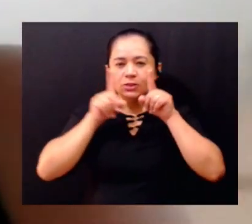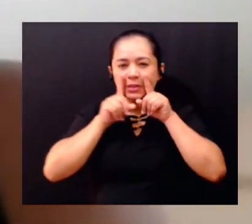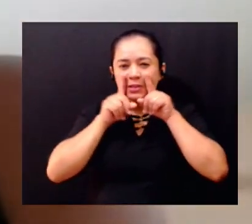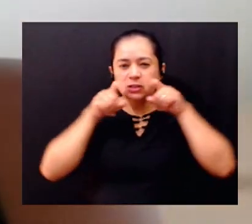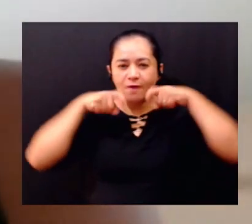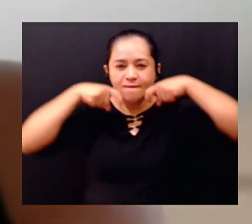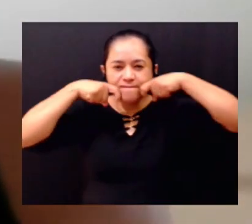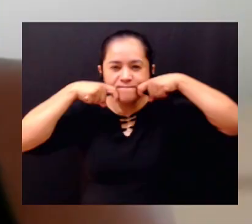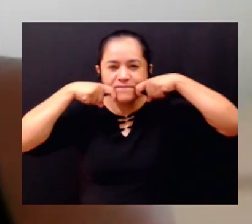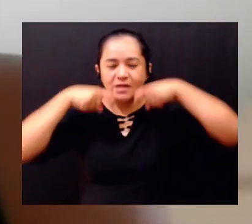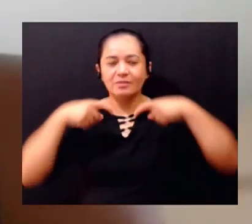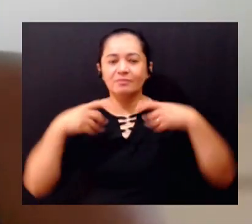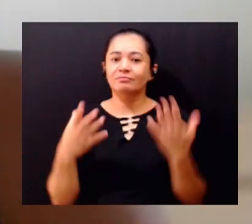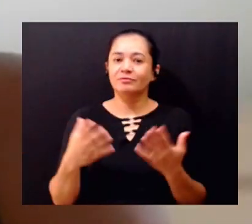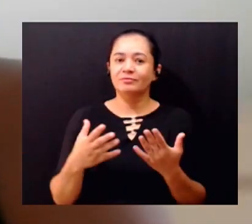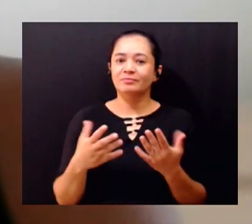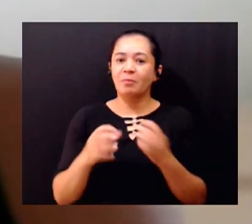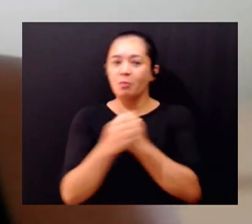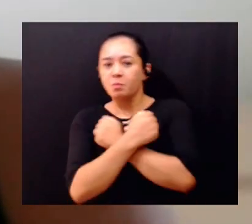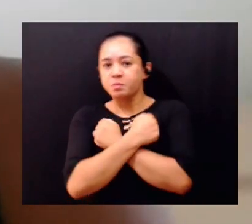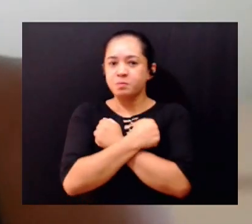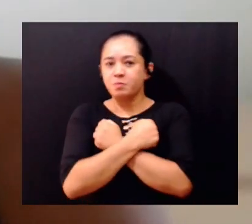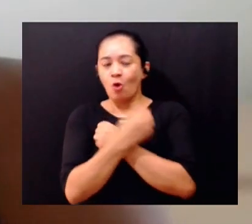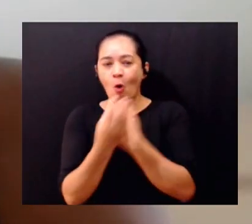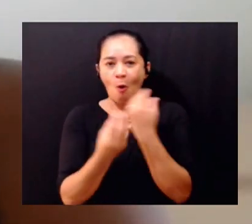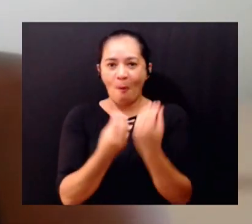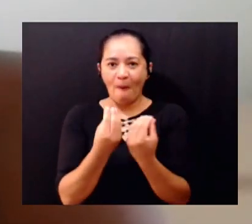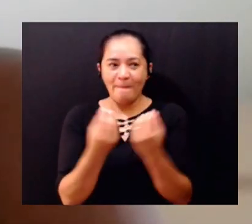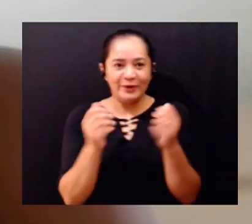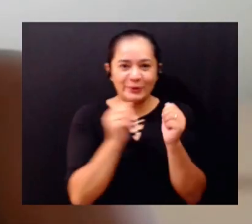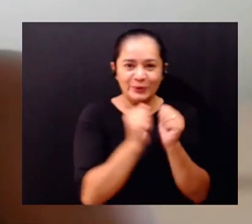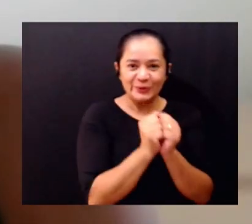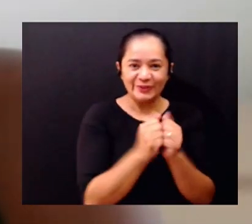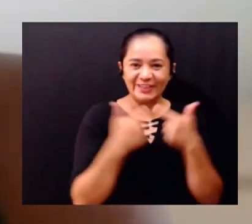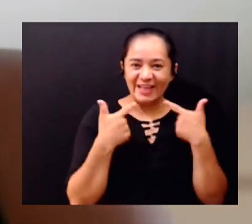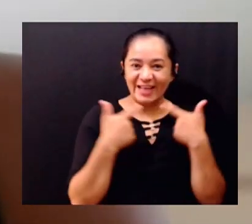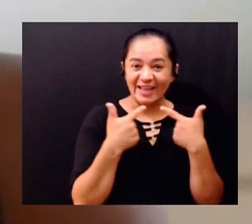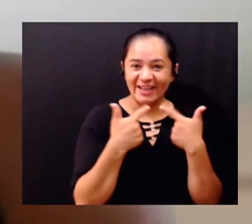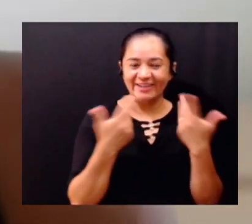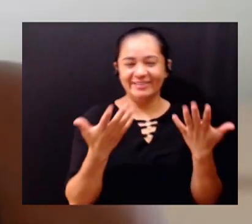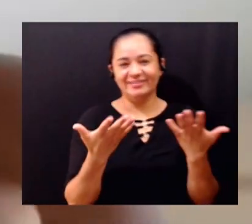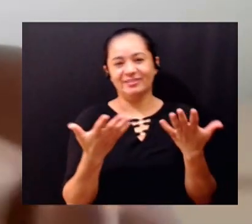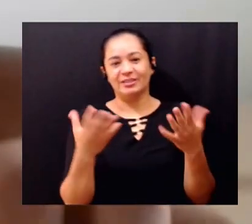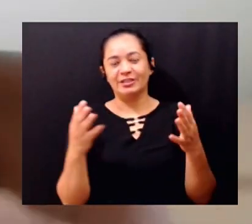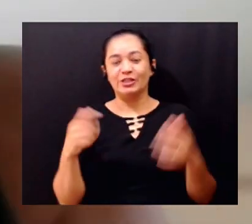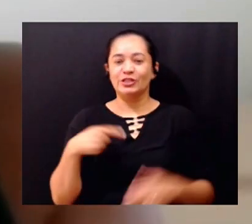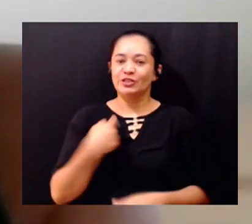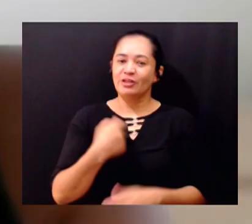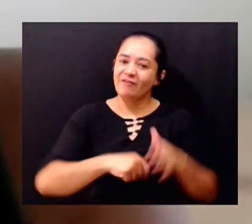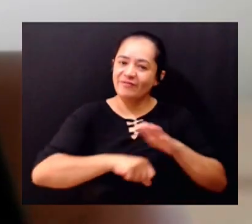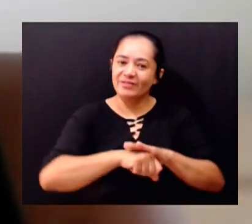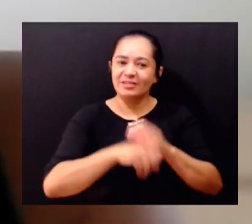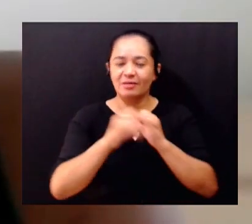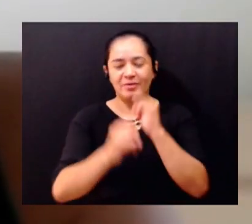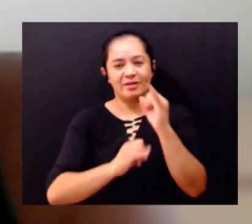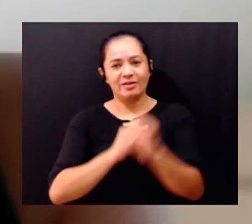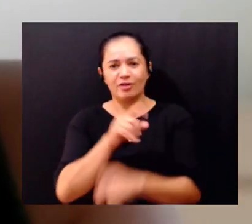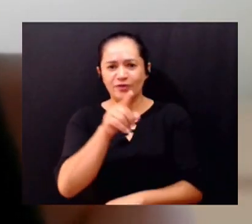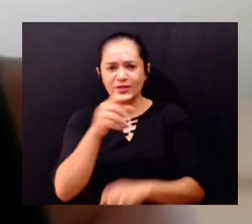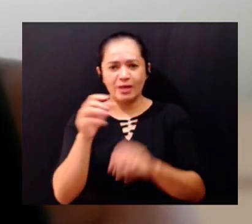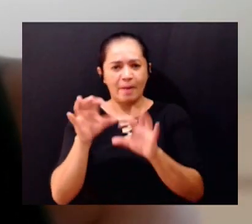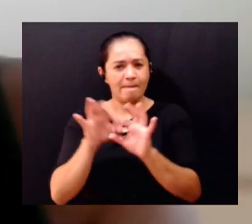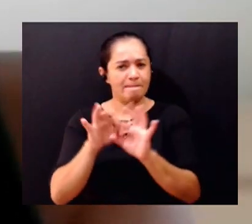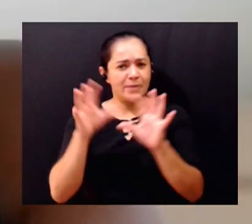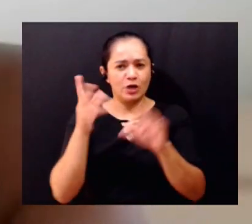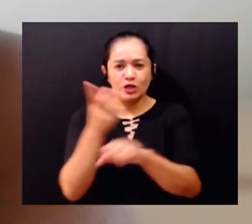que com humor. E essa ideia a gente realizou, está aí na internet, você pode procurar Terrir, que